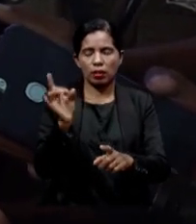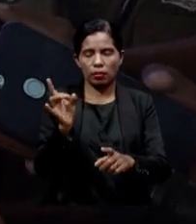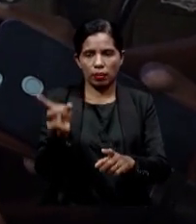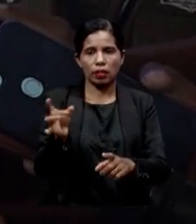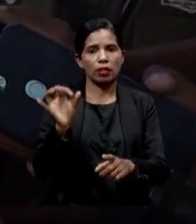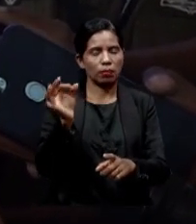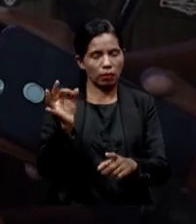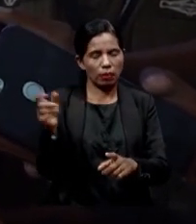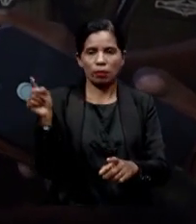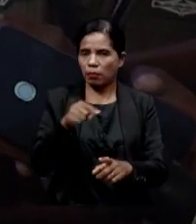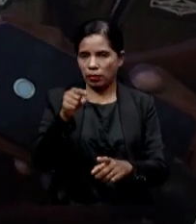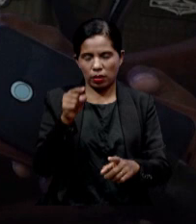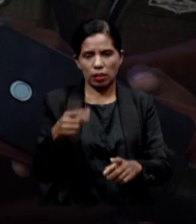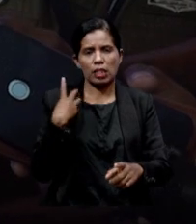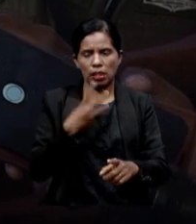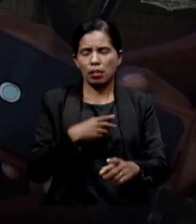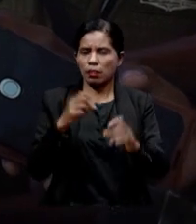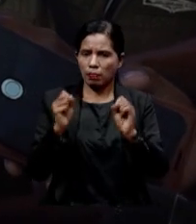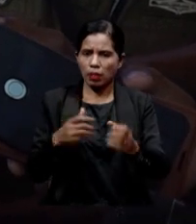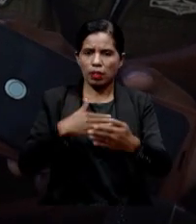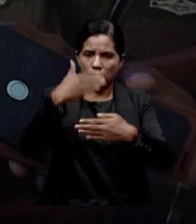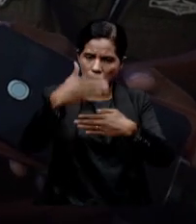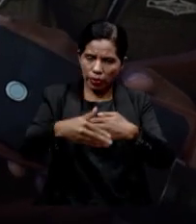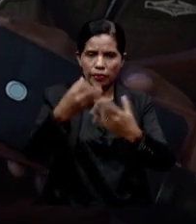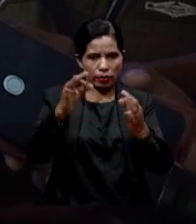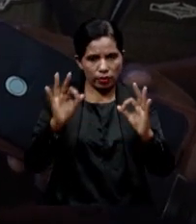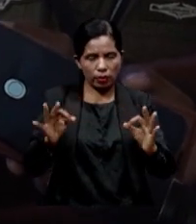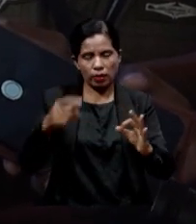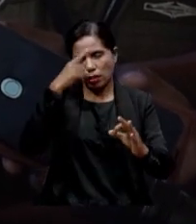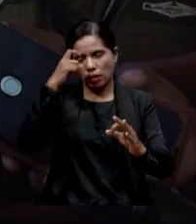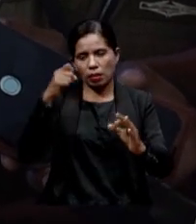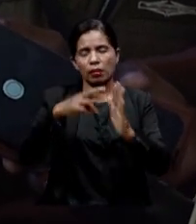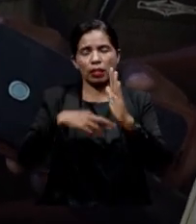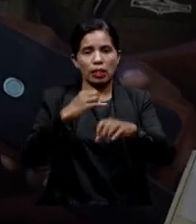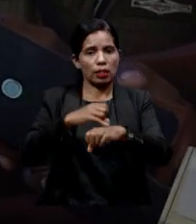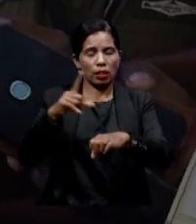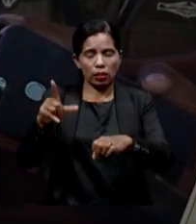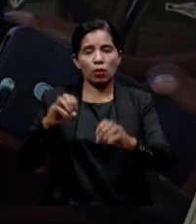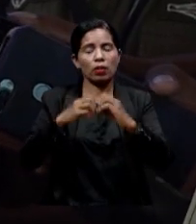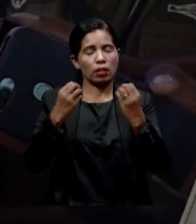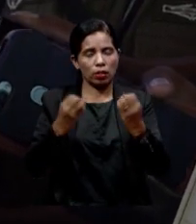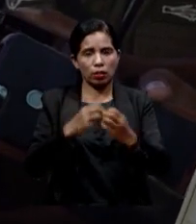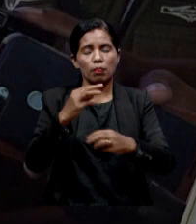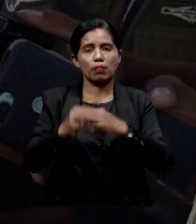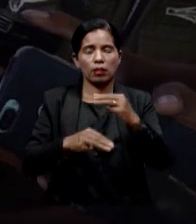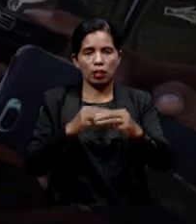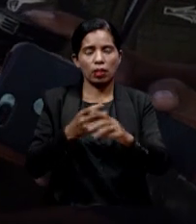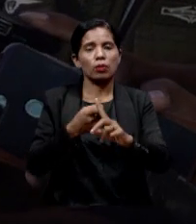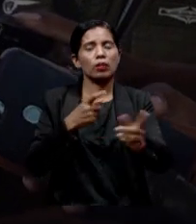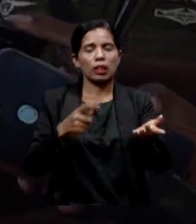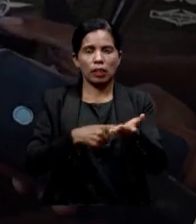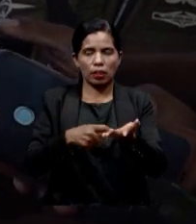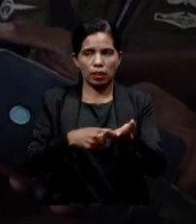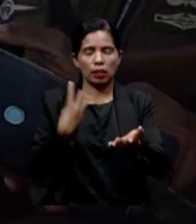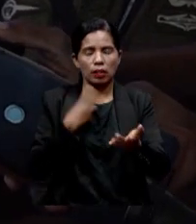80%, ita bel hakat liwana, tamba requisitos internacional, né, Organização Mundial de Comércio, né, mais técnico. Então, ita